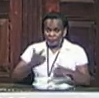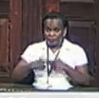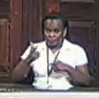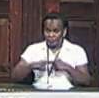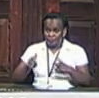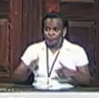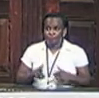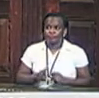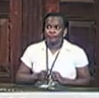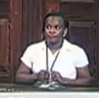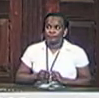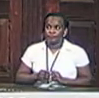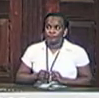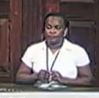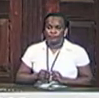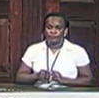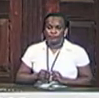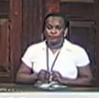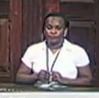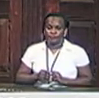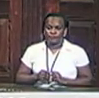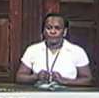crise,